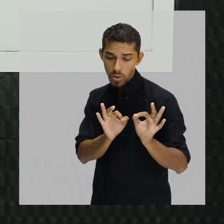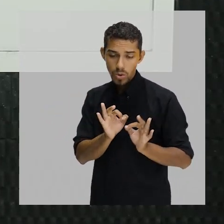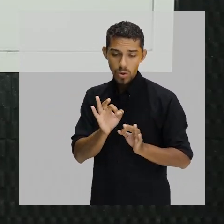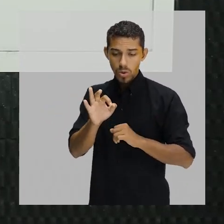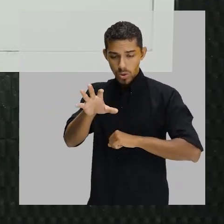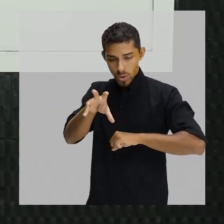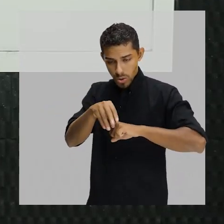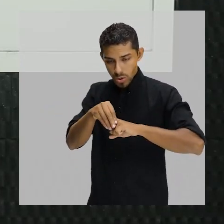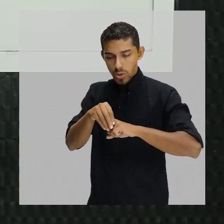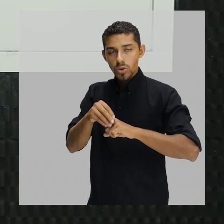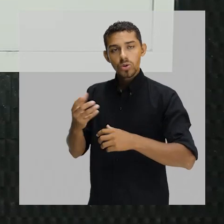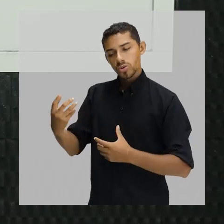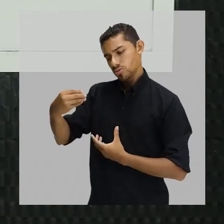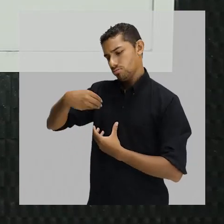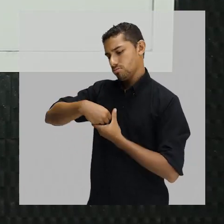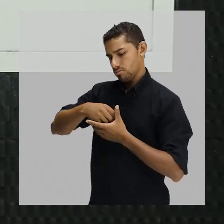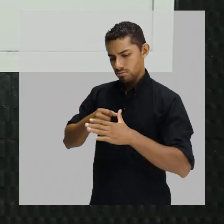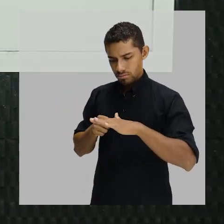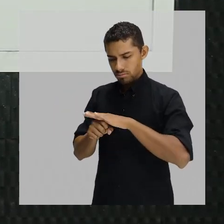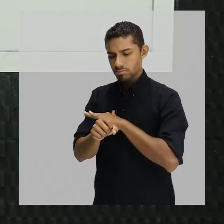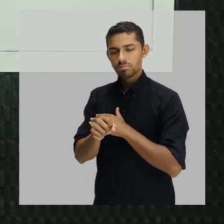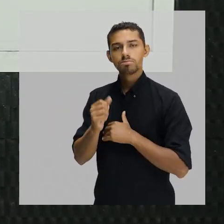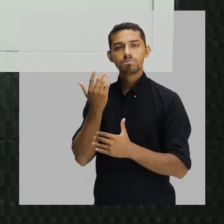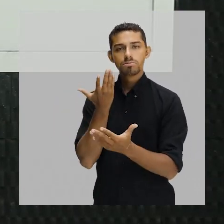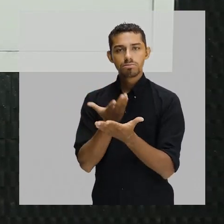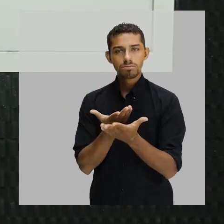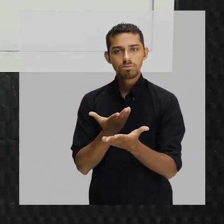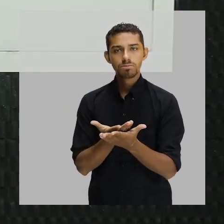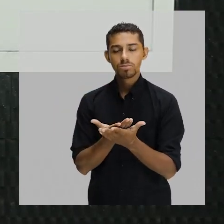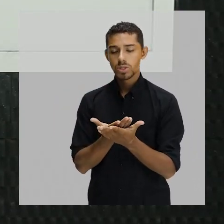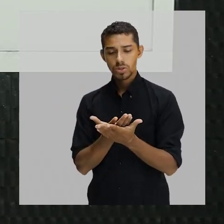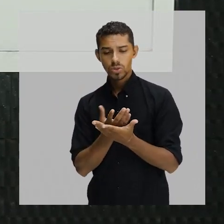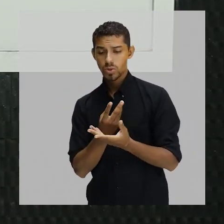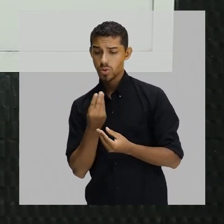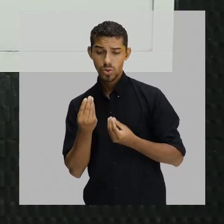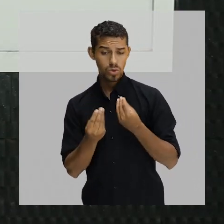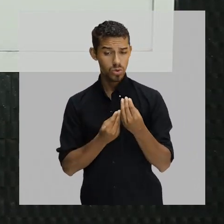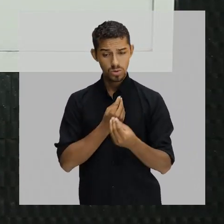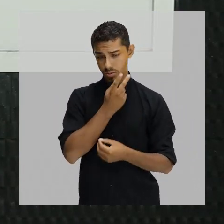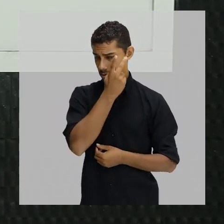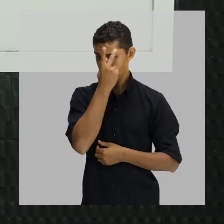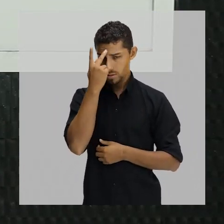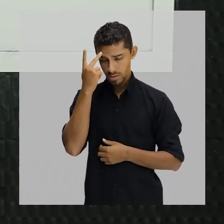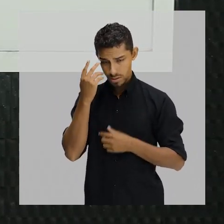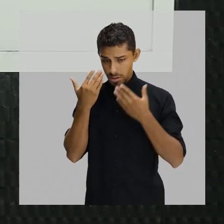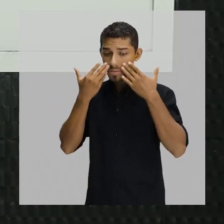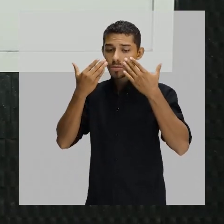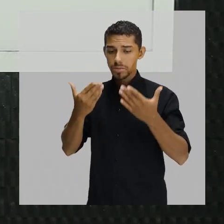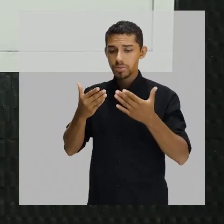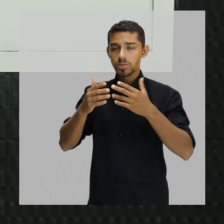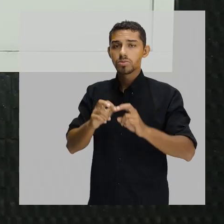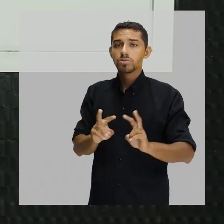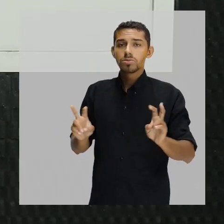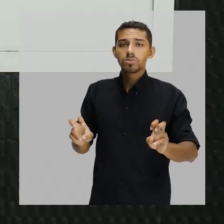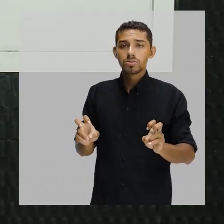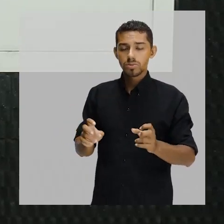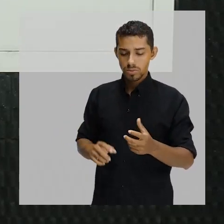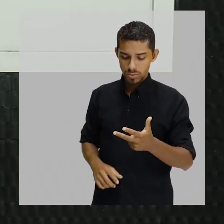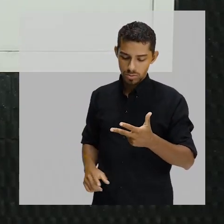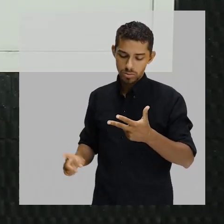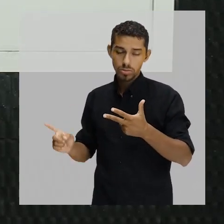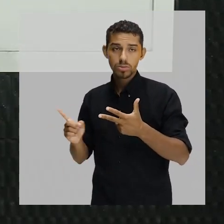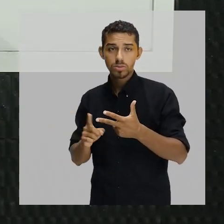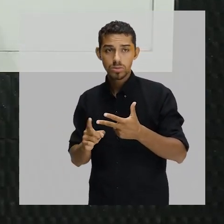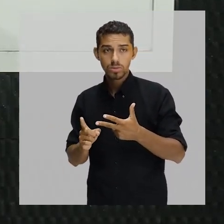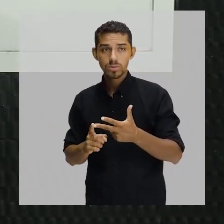ser inseridas dentro desse estudo de como você encara os tipos de conhecimento. Nós temos o que